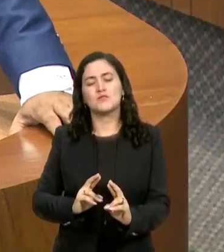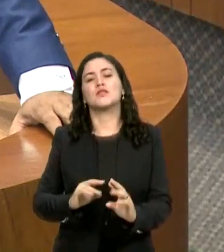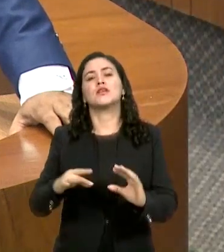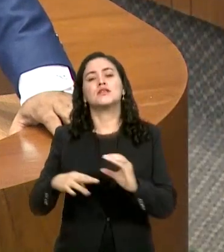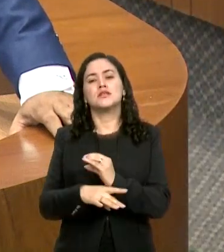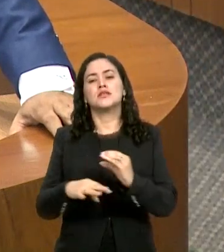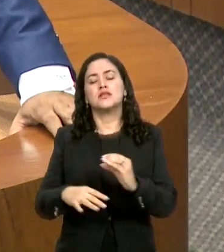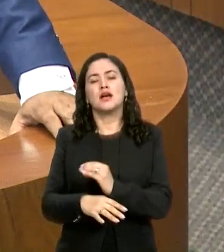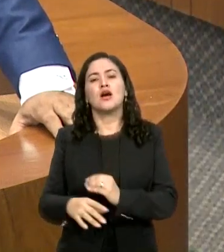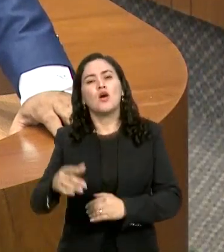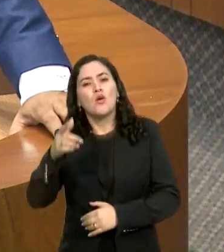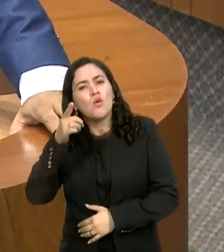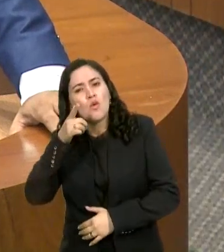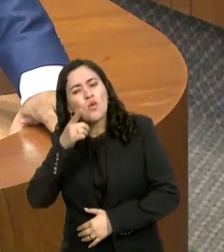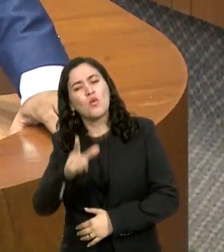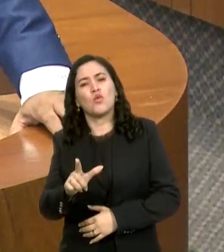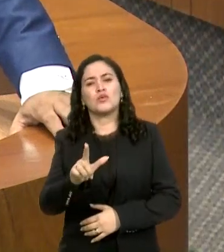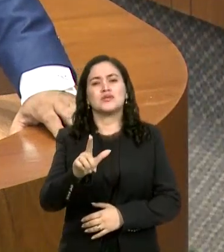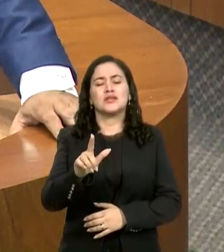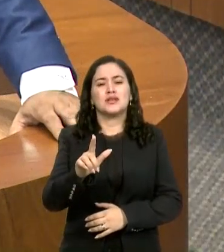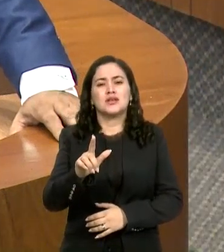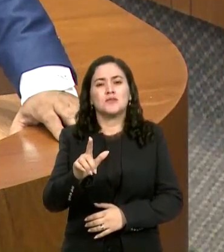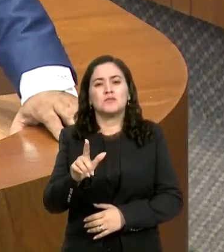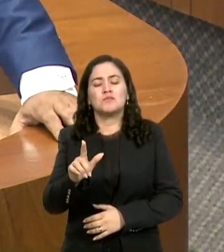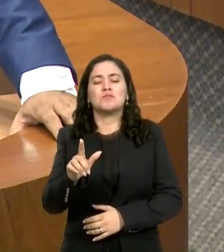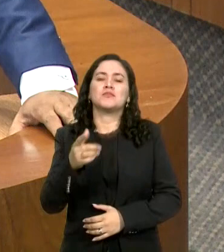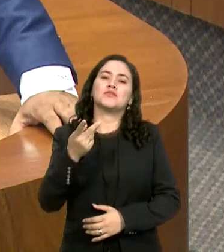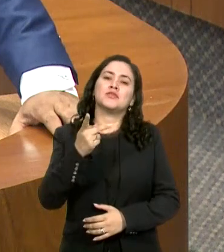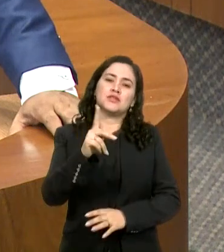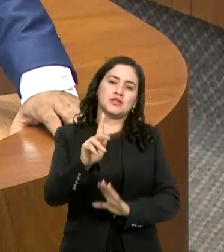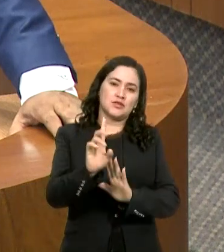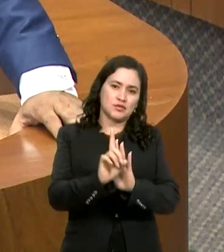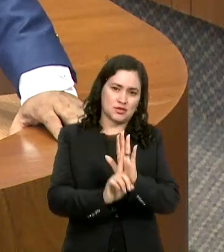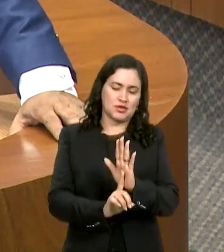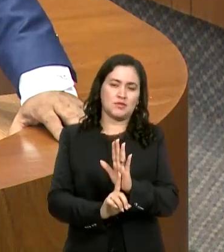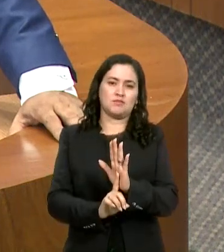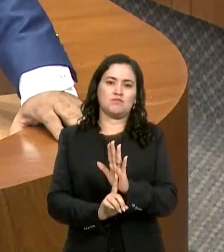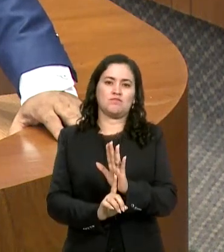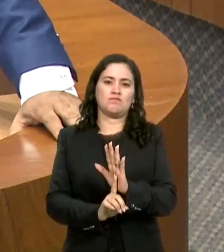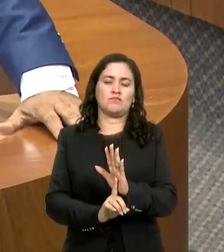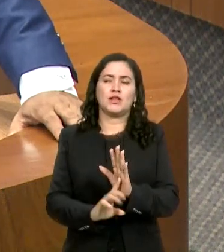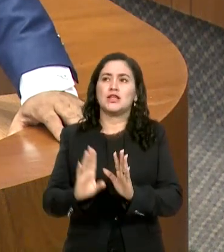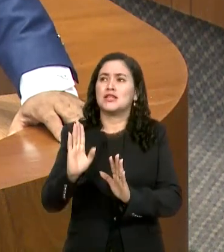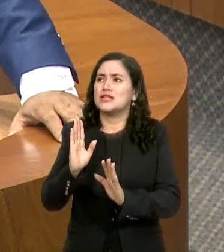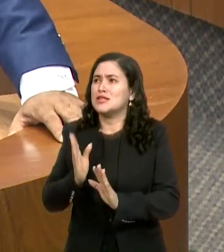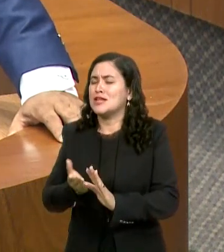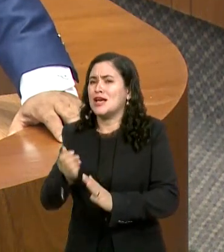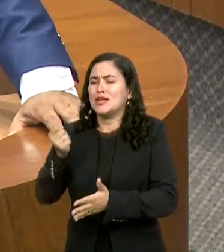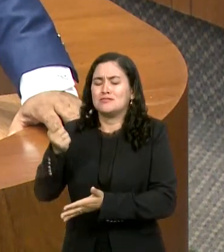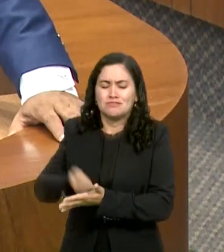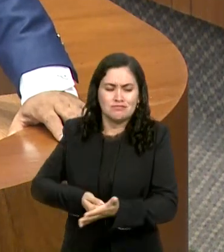Quando ele não tem mais esperança, não tem mais a quem recorrer, recorre à Defensoria Pública do Estado do Maranhão.